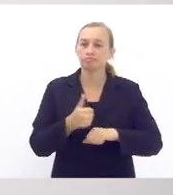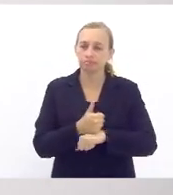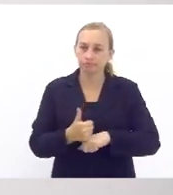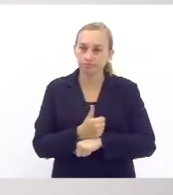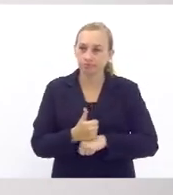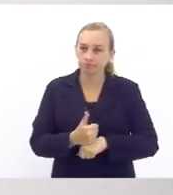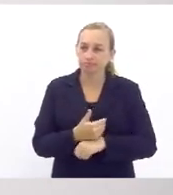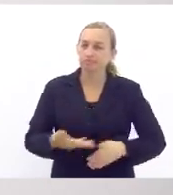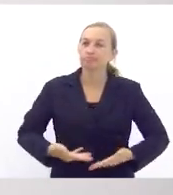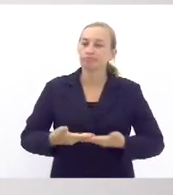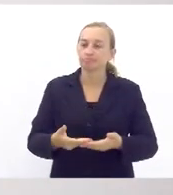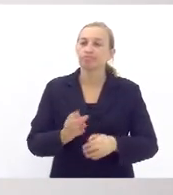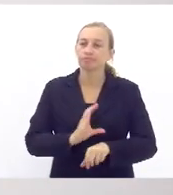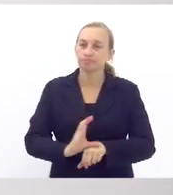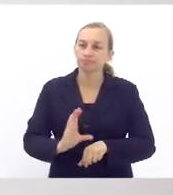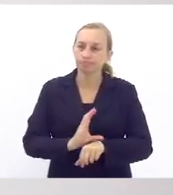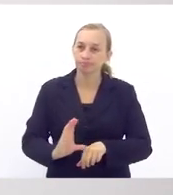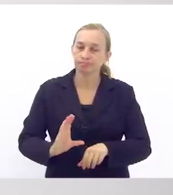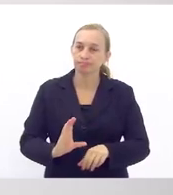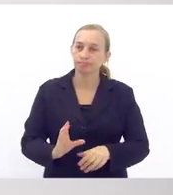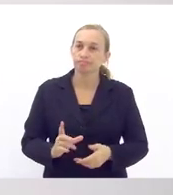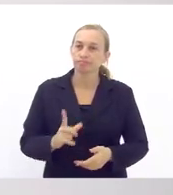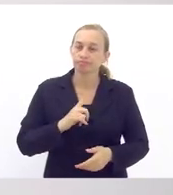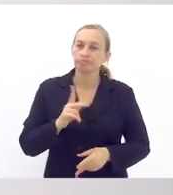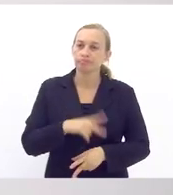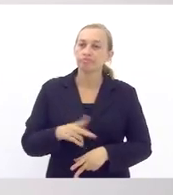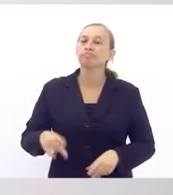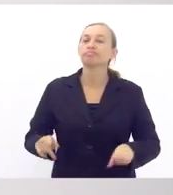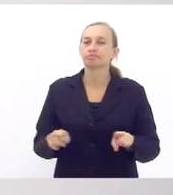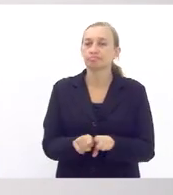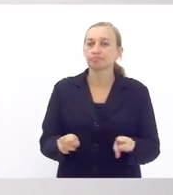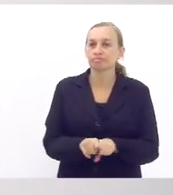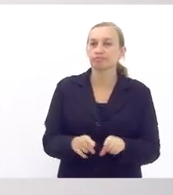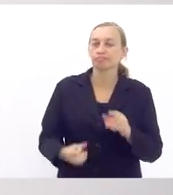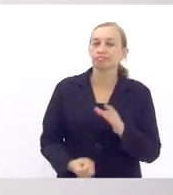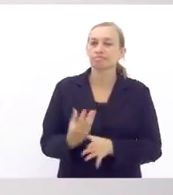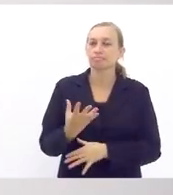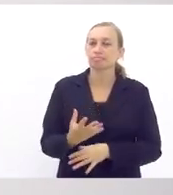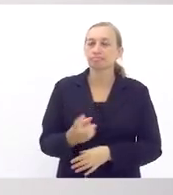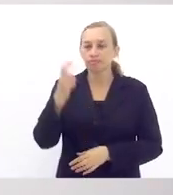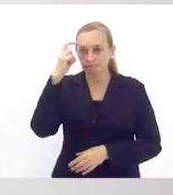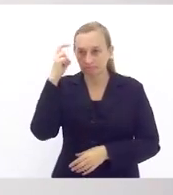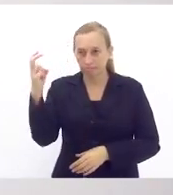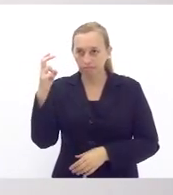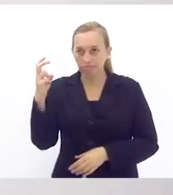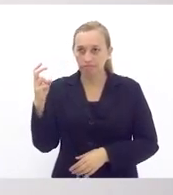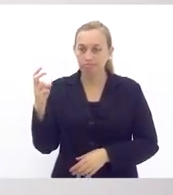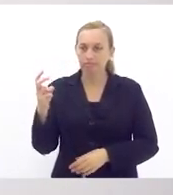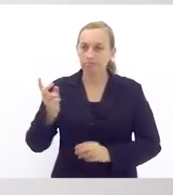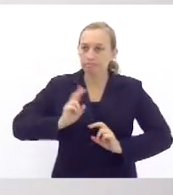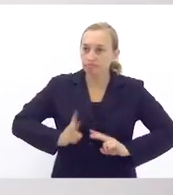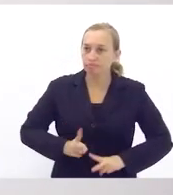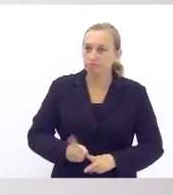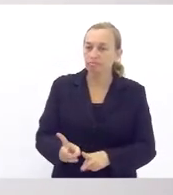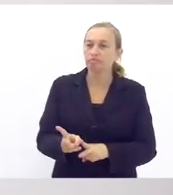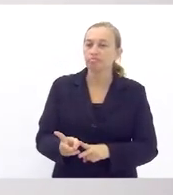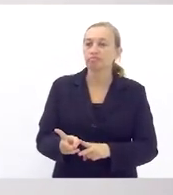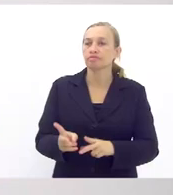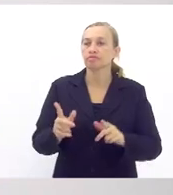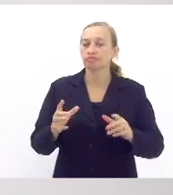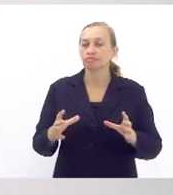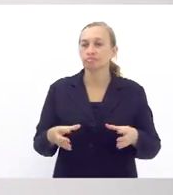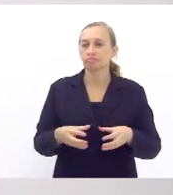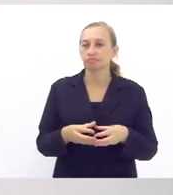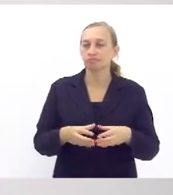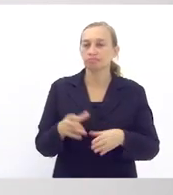cursos e complementar a grade para que a gente possa criar é uma cultura de permanência desse corpo docente na